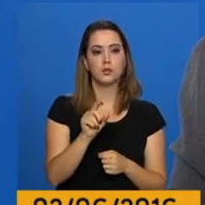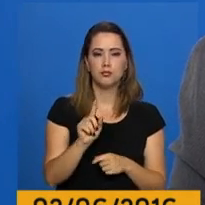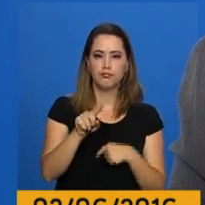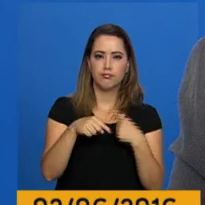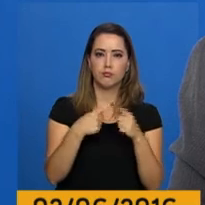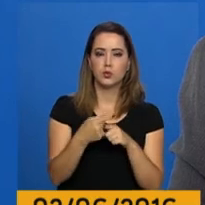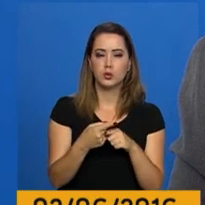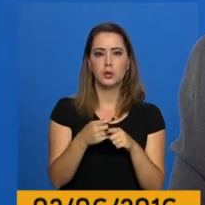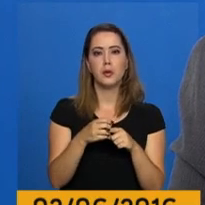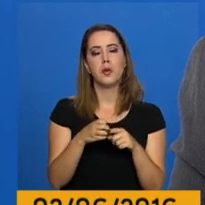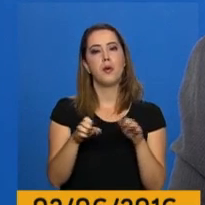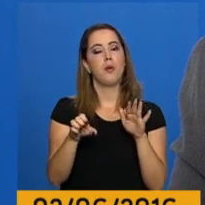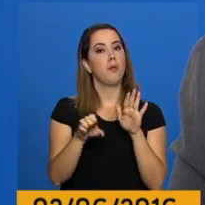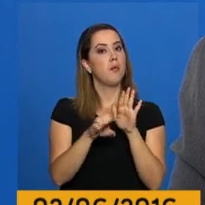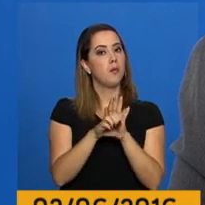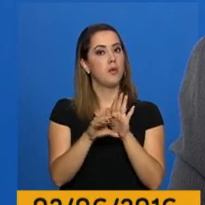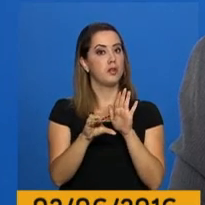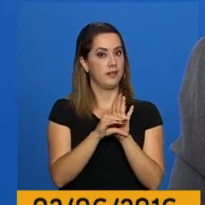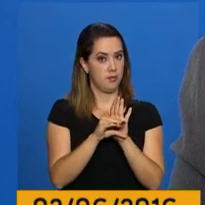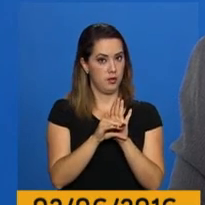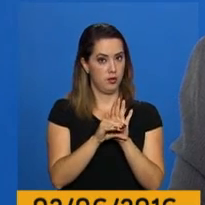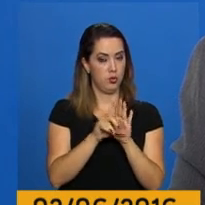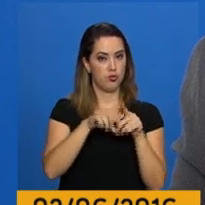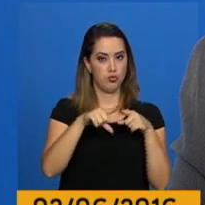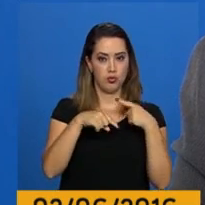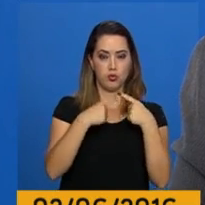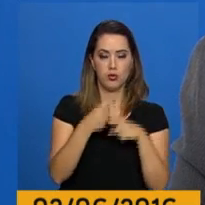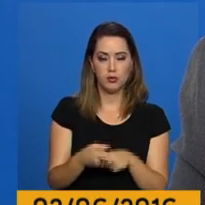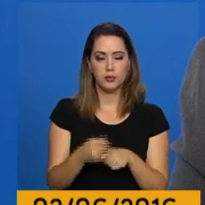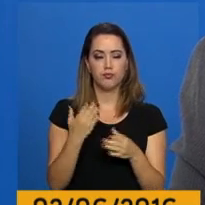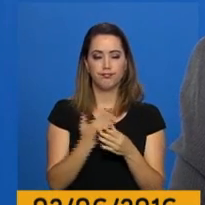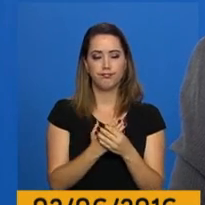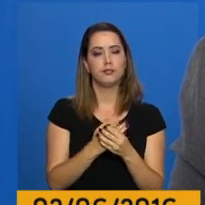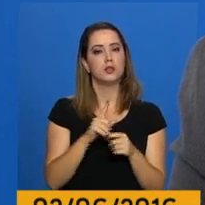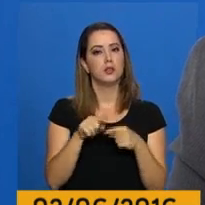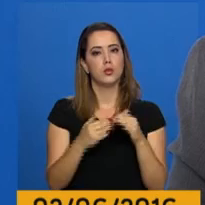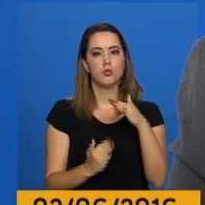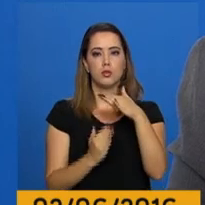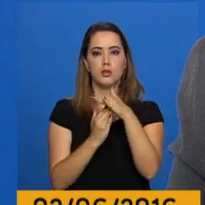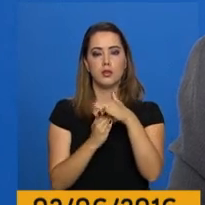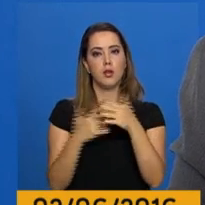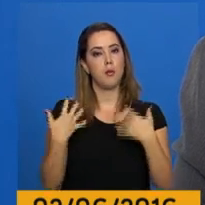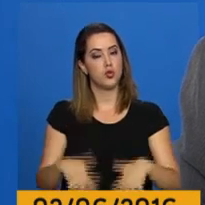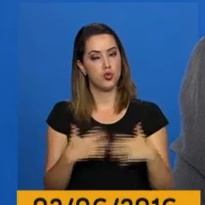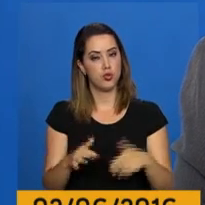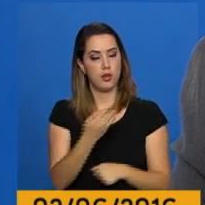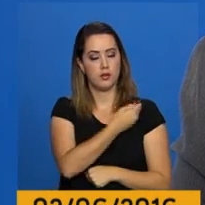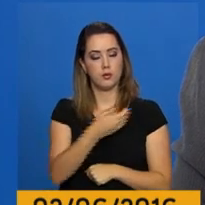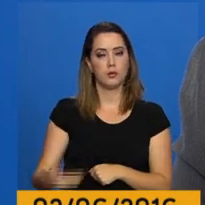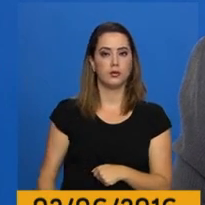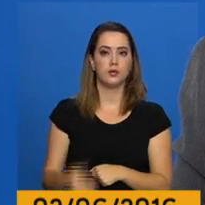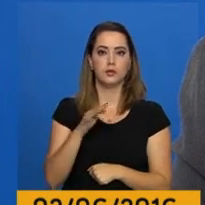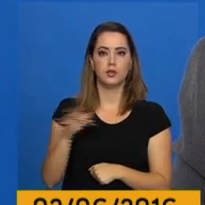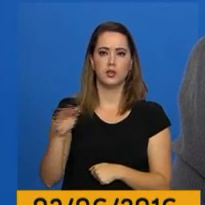emenda constitucional que será enviada para tratar do limite de gastos do governo federal. Então, há